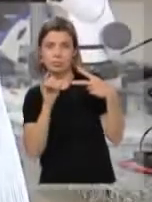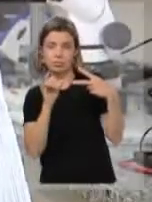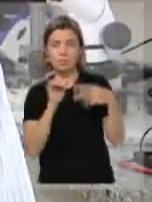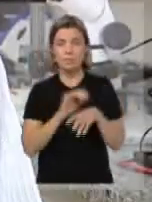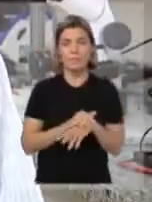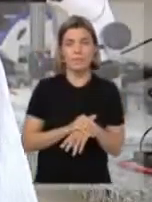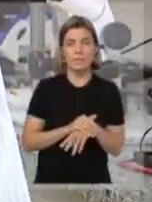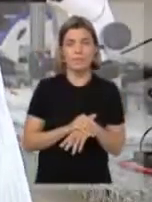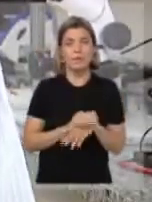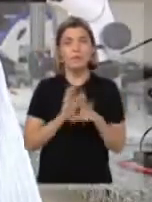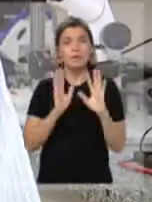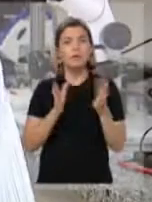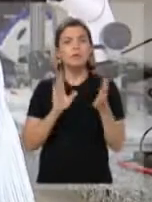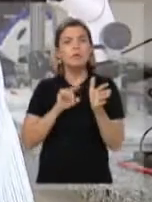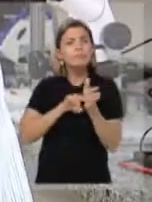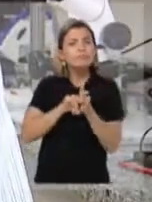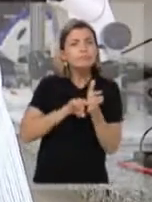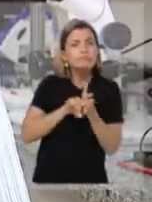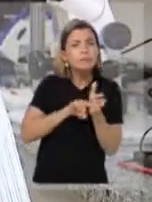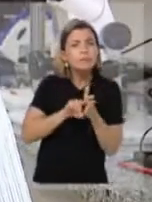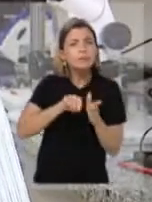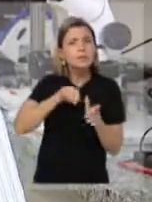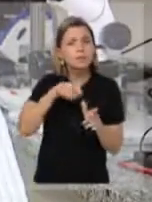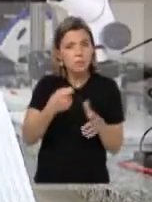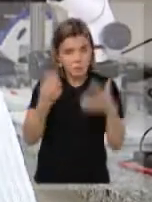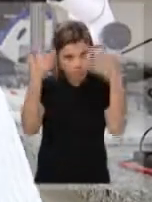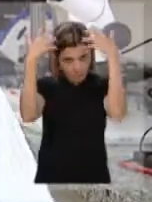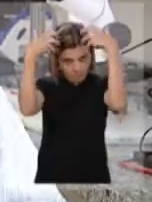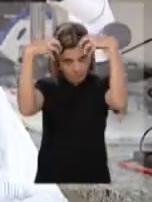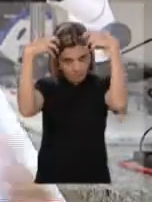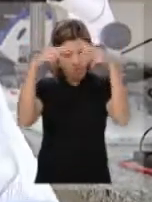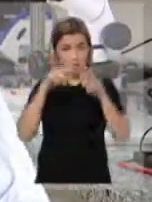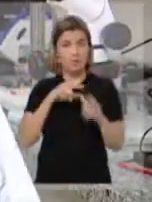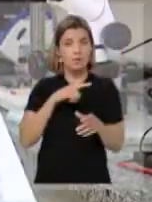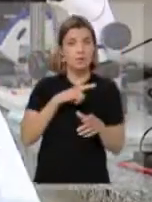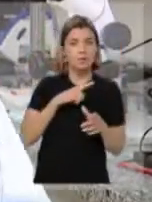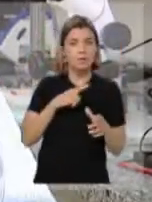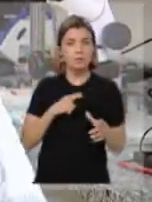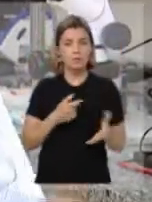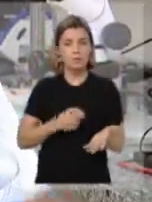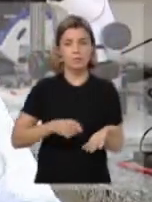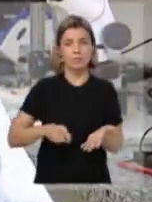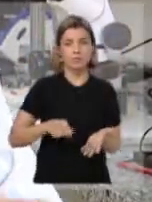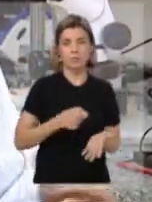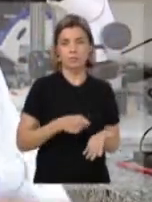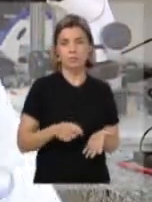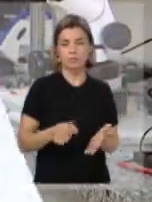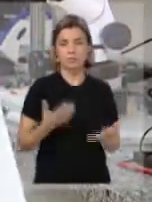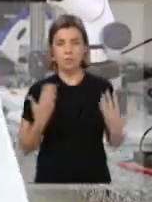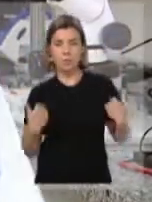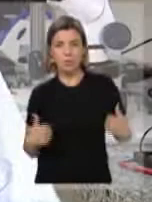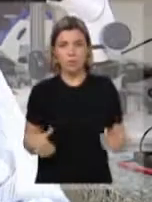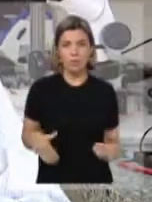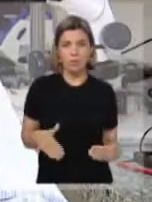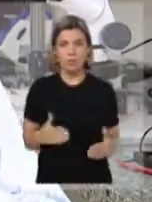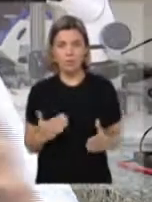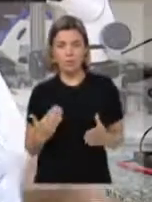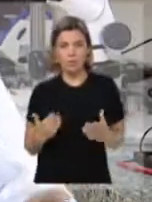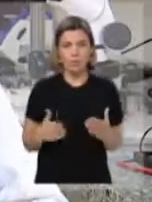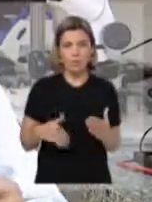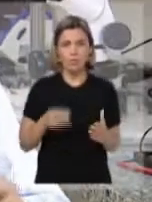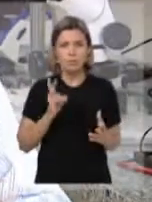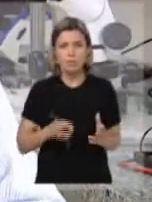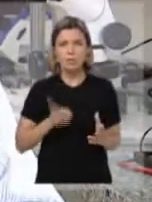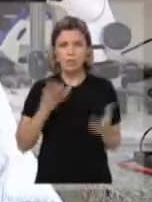temos de evidência em neurociência é que se existe uma via que controla o seu movimento muscular e aquela